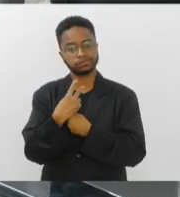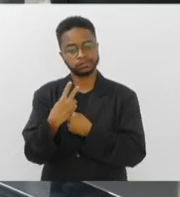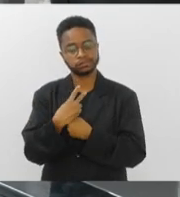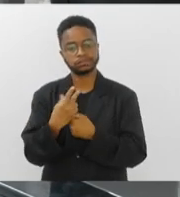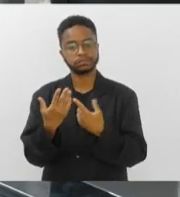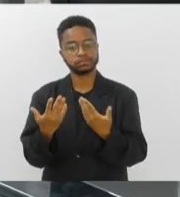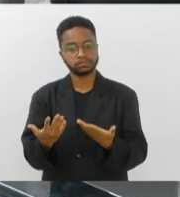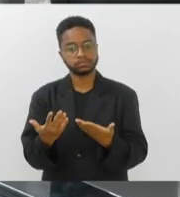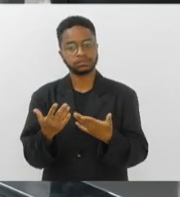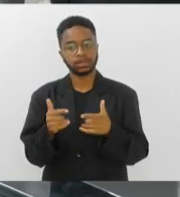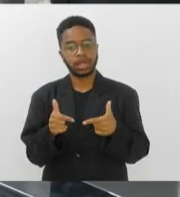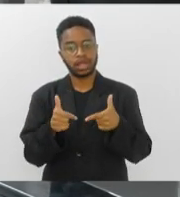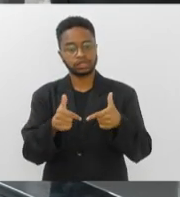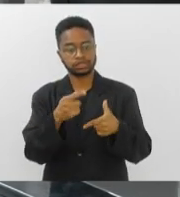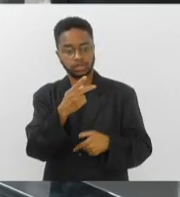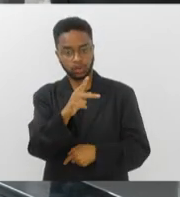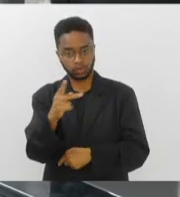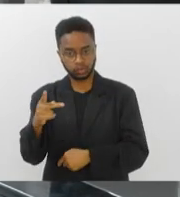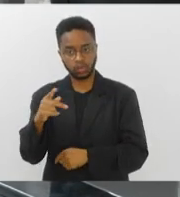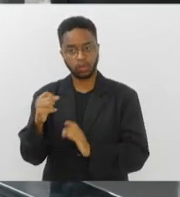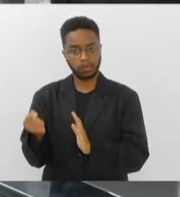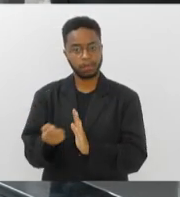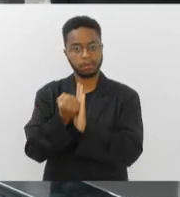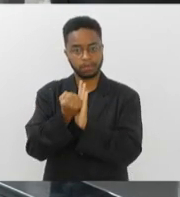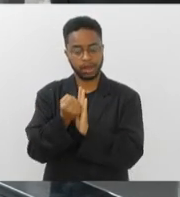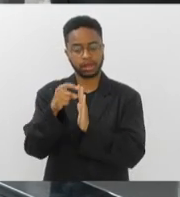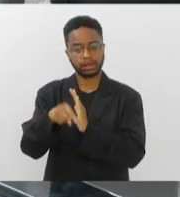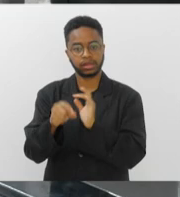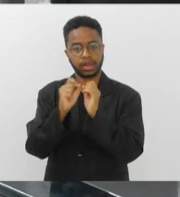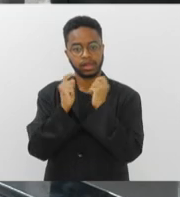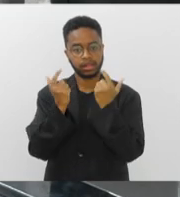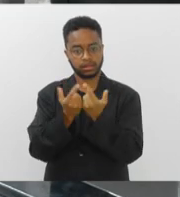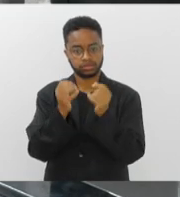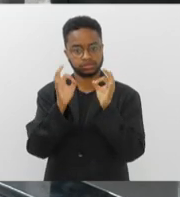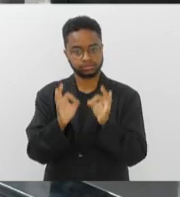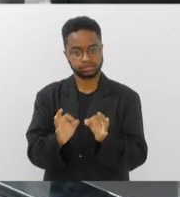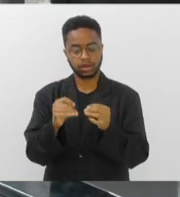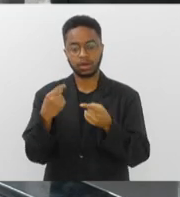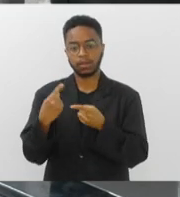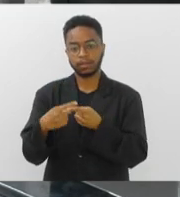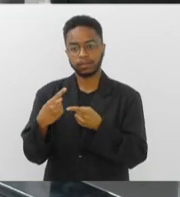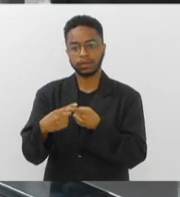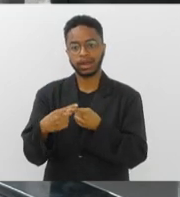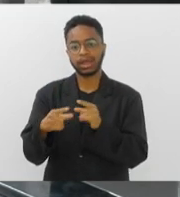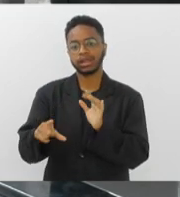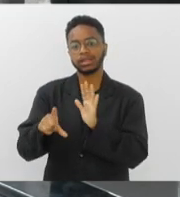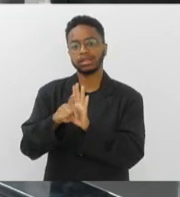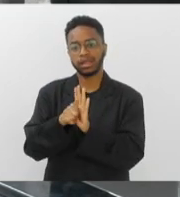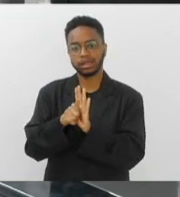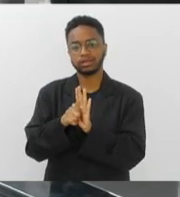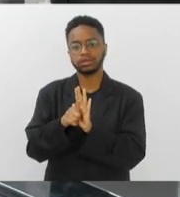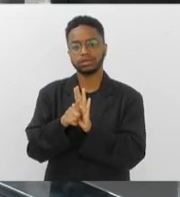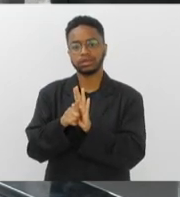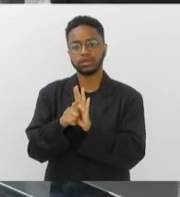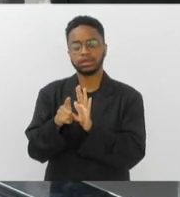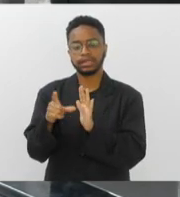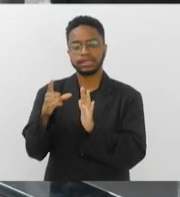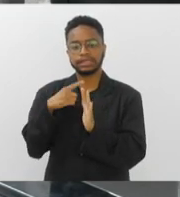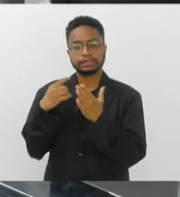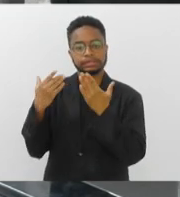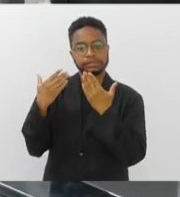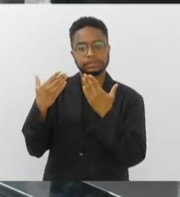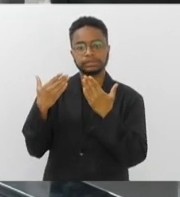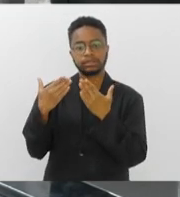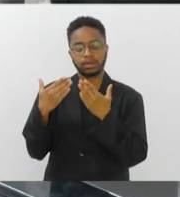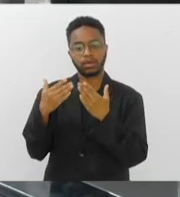aí a iniciativa de Vossa Excelência é um marco no Parlamento Fluminense de fato, porque essa lei foi questionada pelos planos de saúde e foi